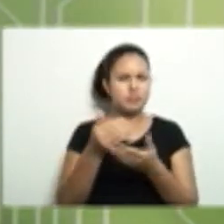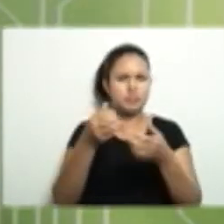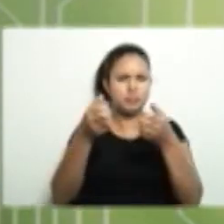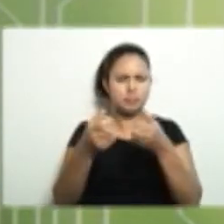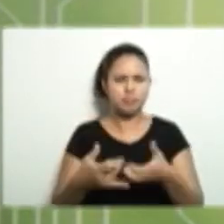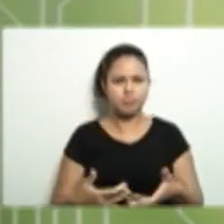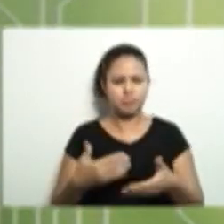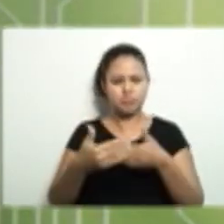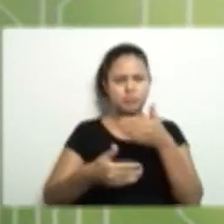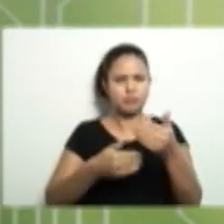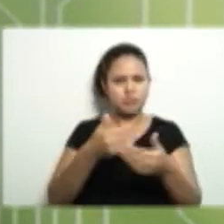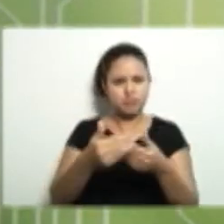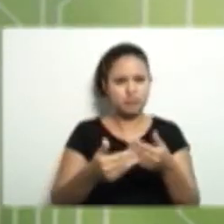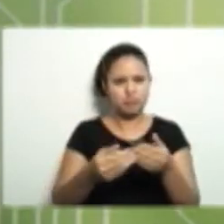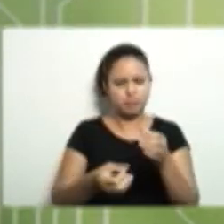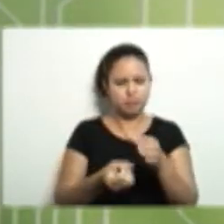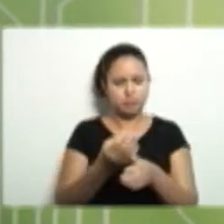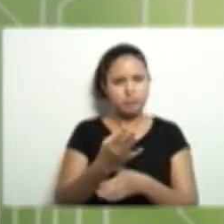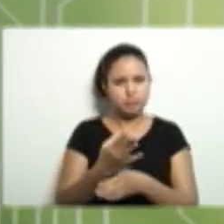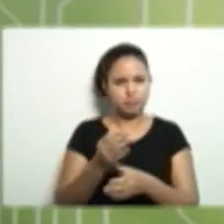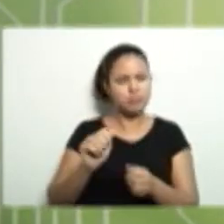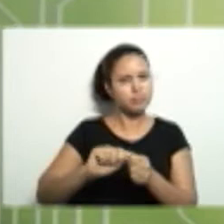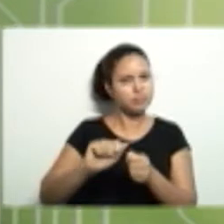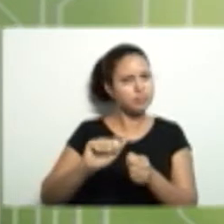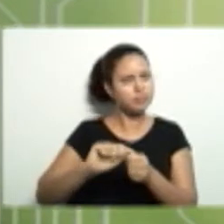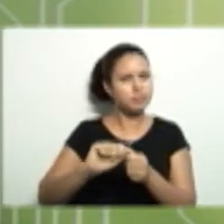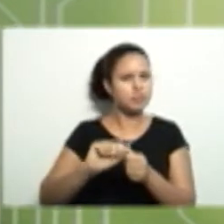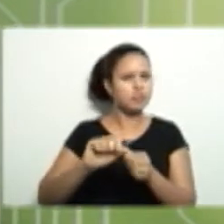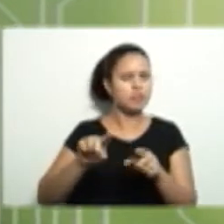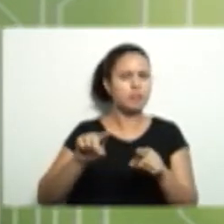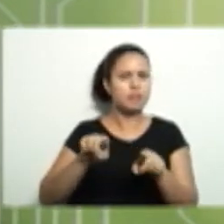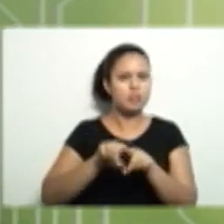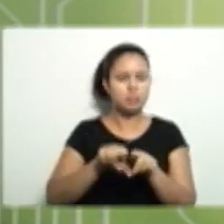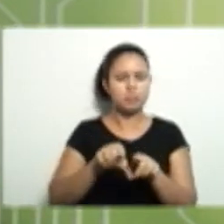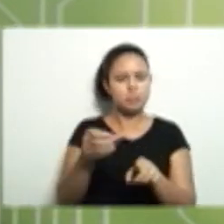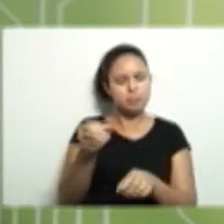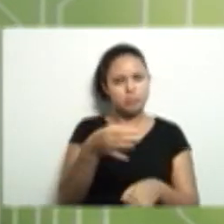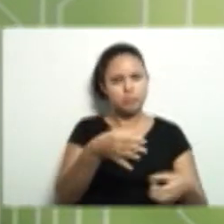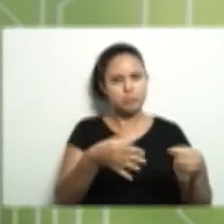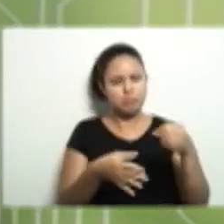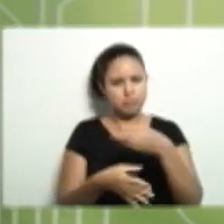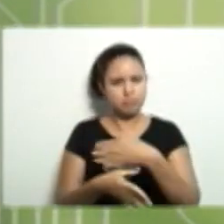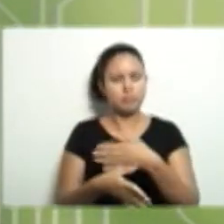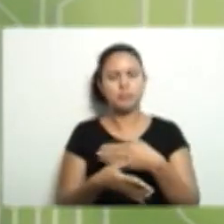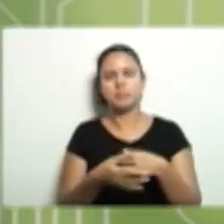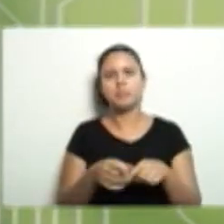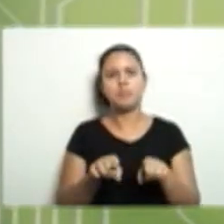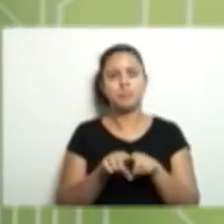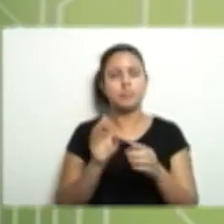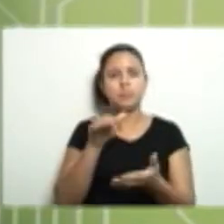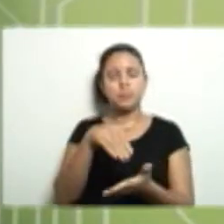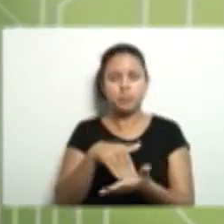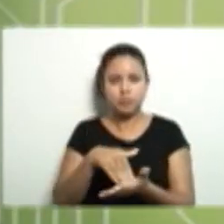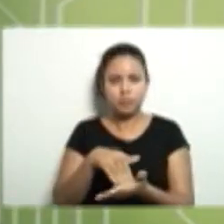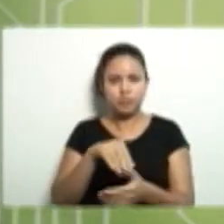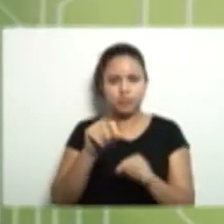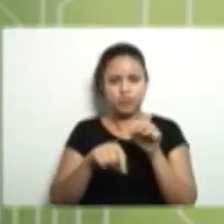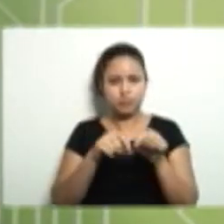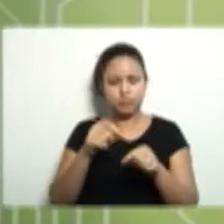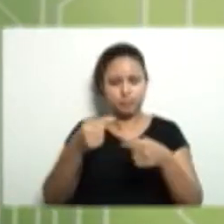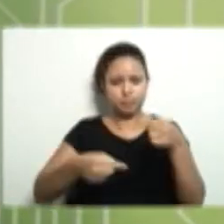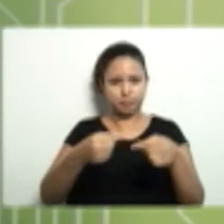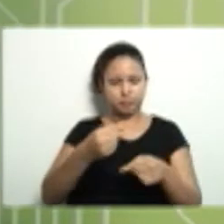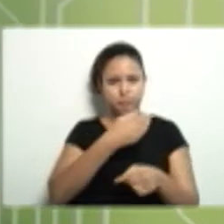sobre processos produtivos, discutimos sobre modernização de processos produtivos e, ao concluir, nós falamos também sobre